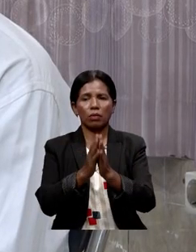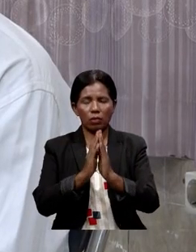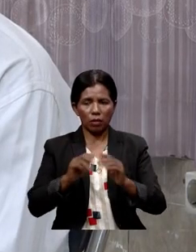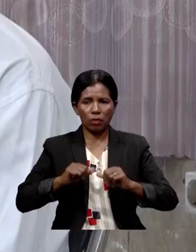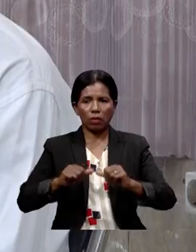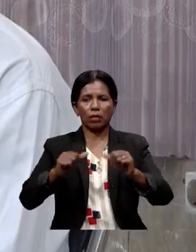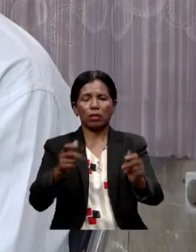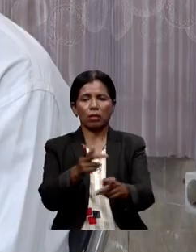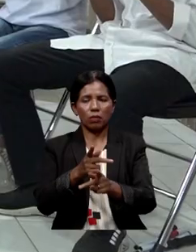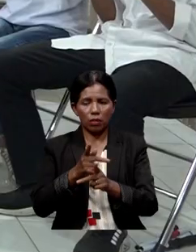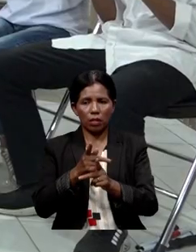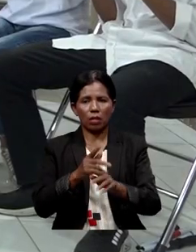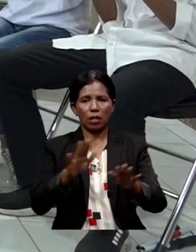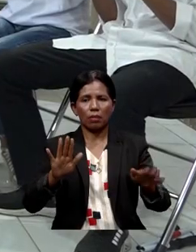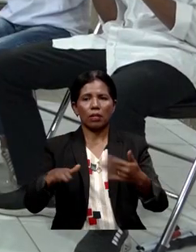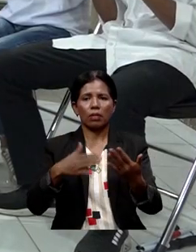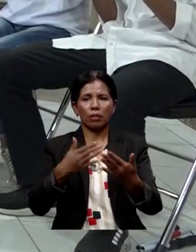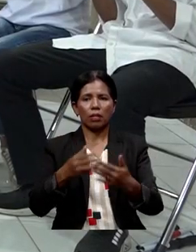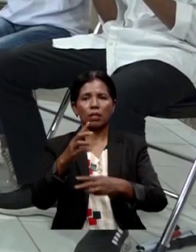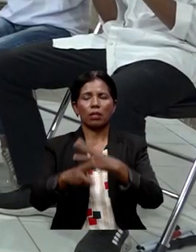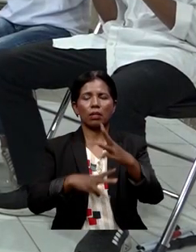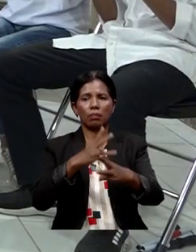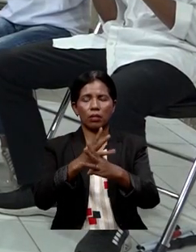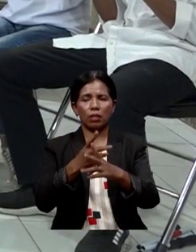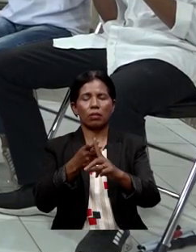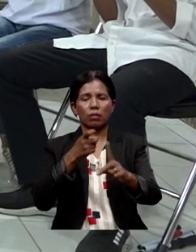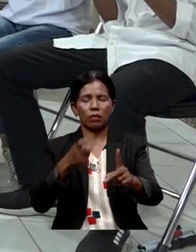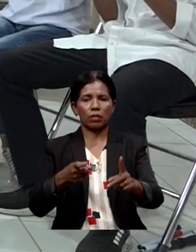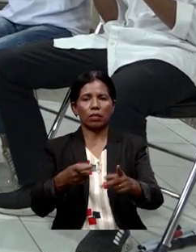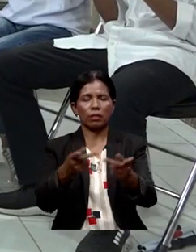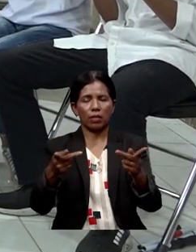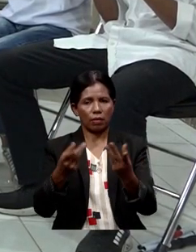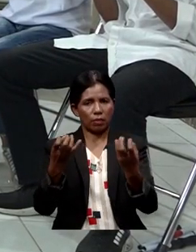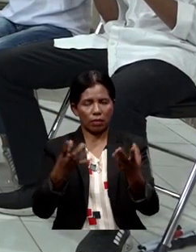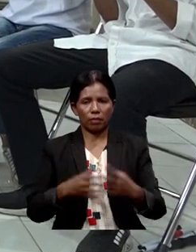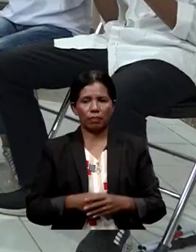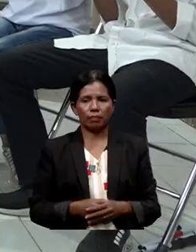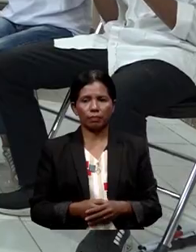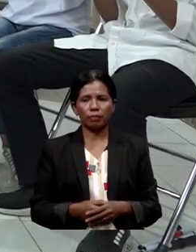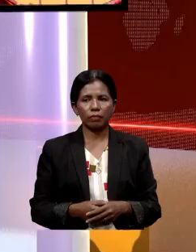continua a proteger o trabalho em Sirá e o mundo em Sirá área OIM-OIM.